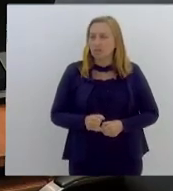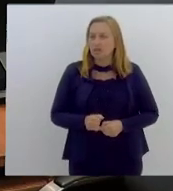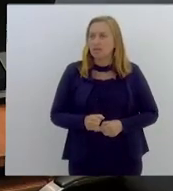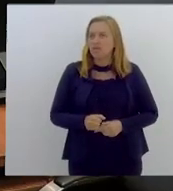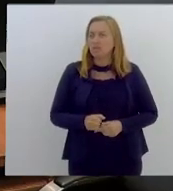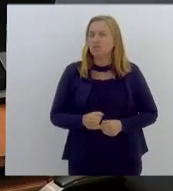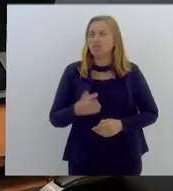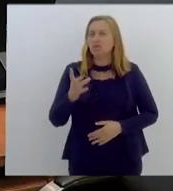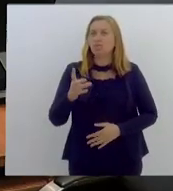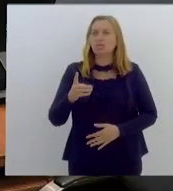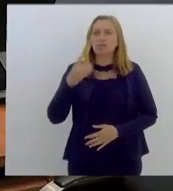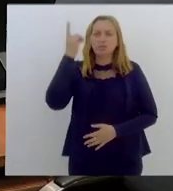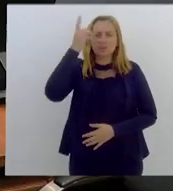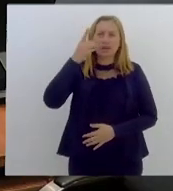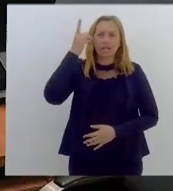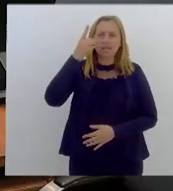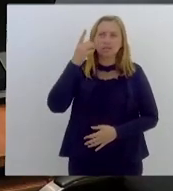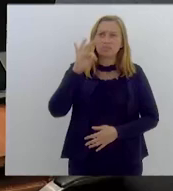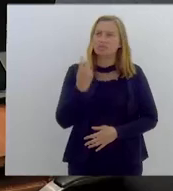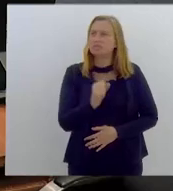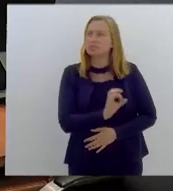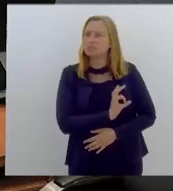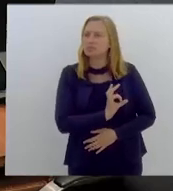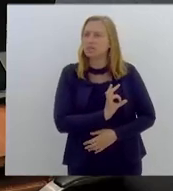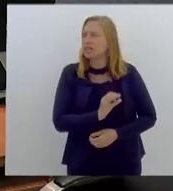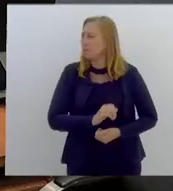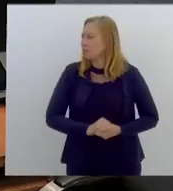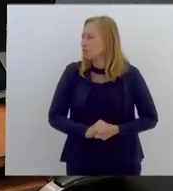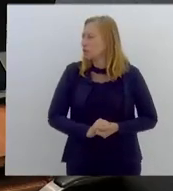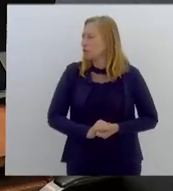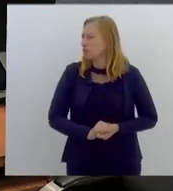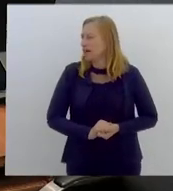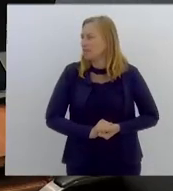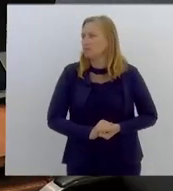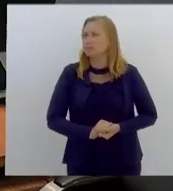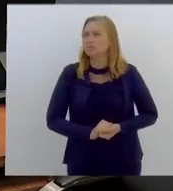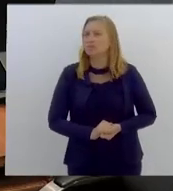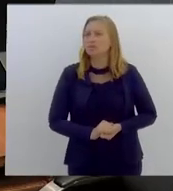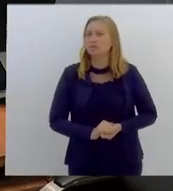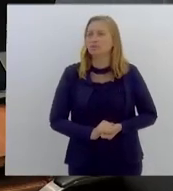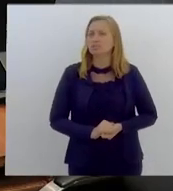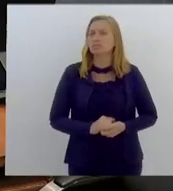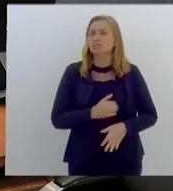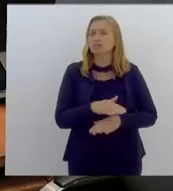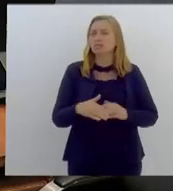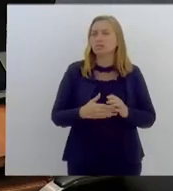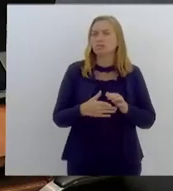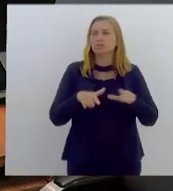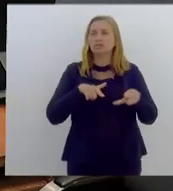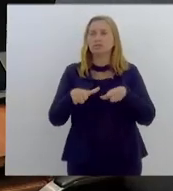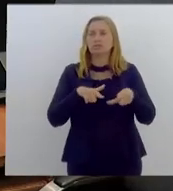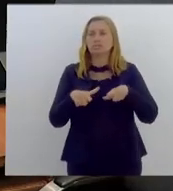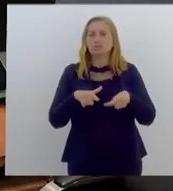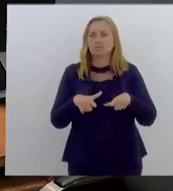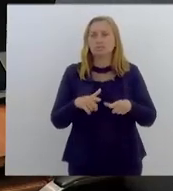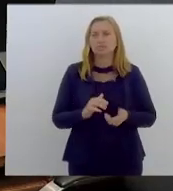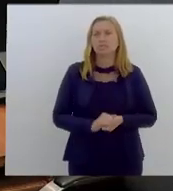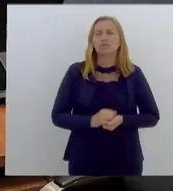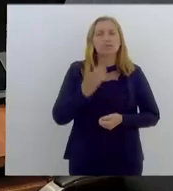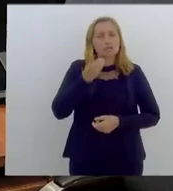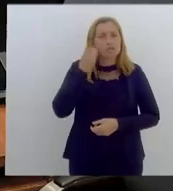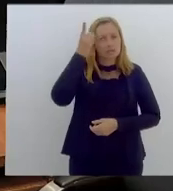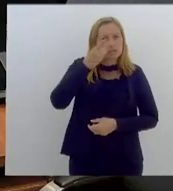Boa tarde a todas e todos. Cumprimentar a nossa presidente em exercício, nossa queridíssima